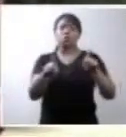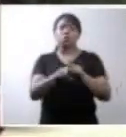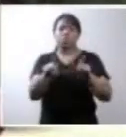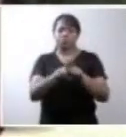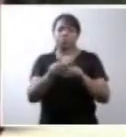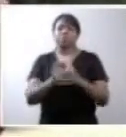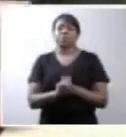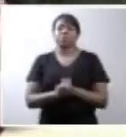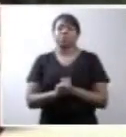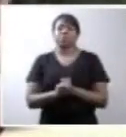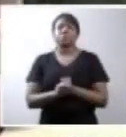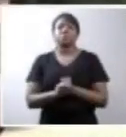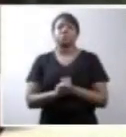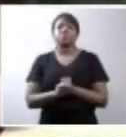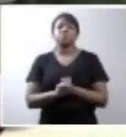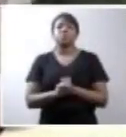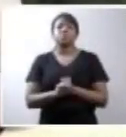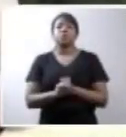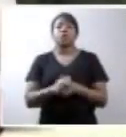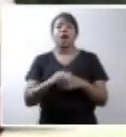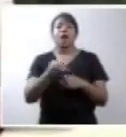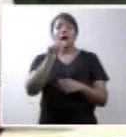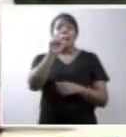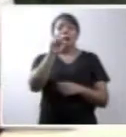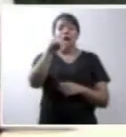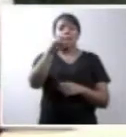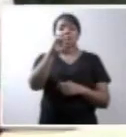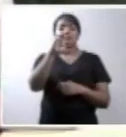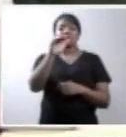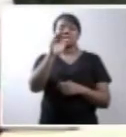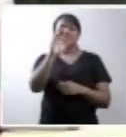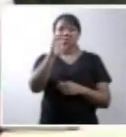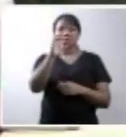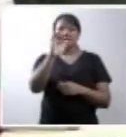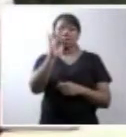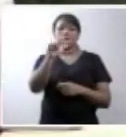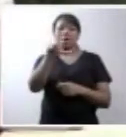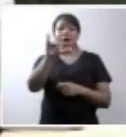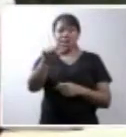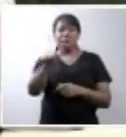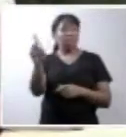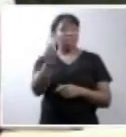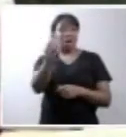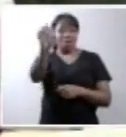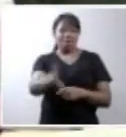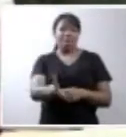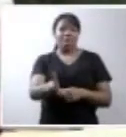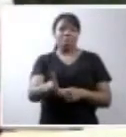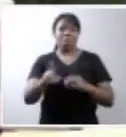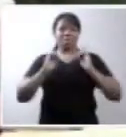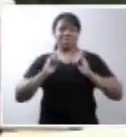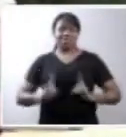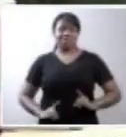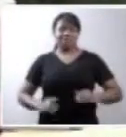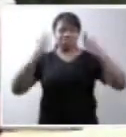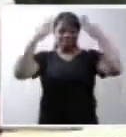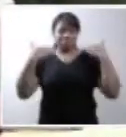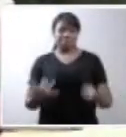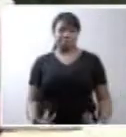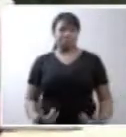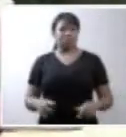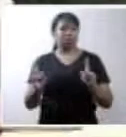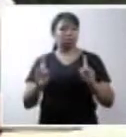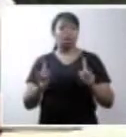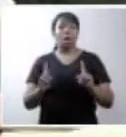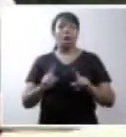exposição, que a anencefalia não é deficiência física e que,